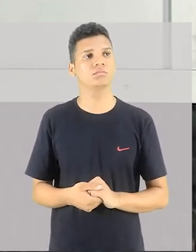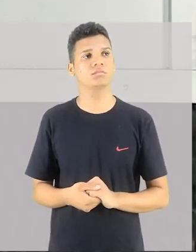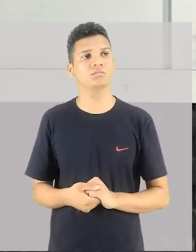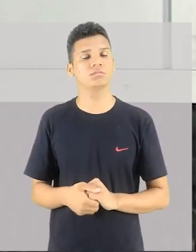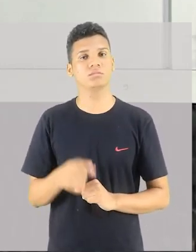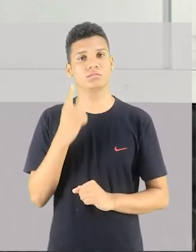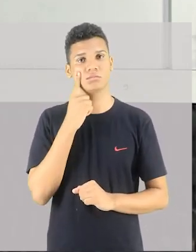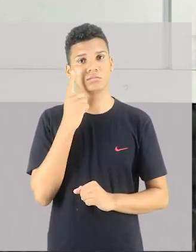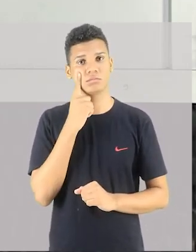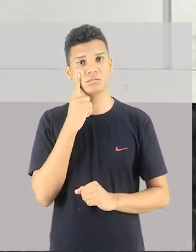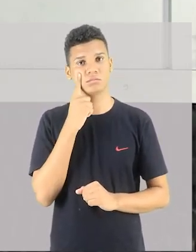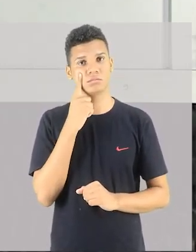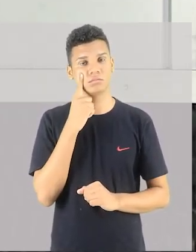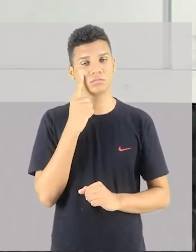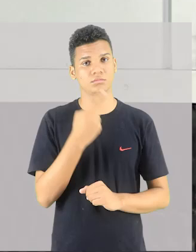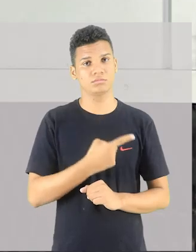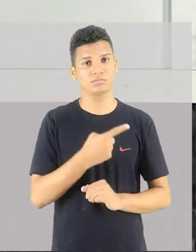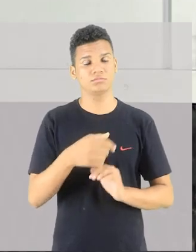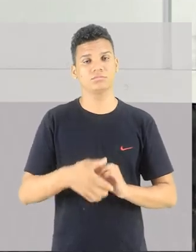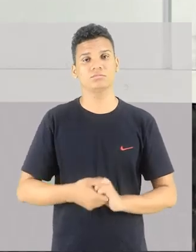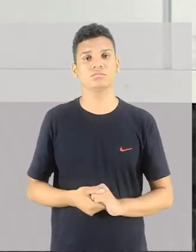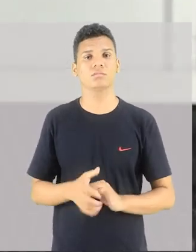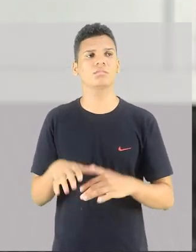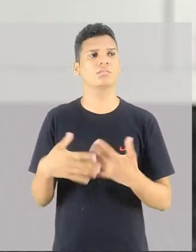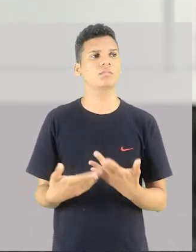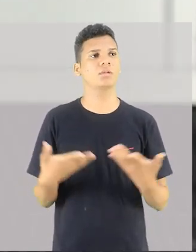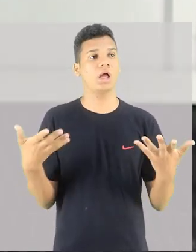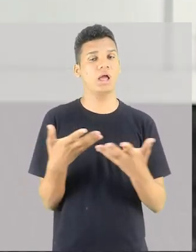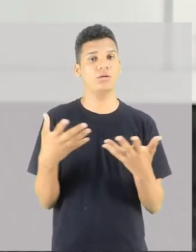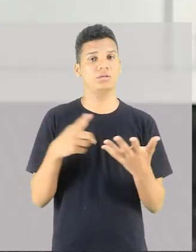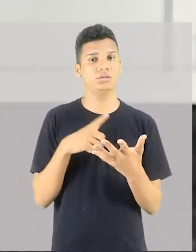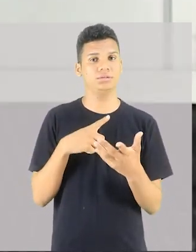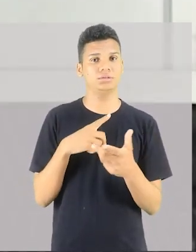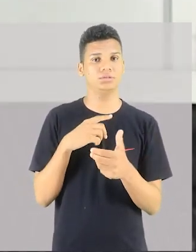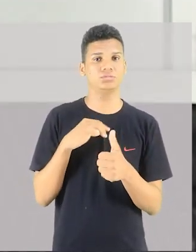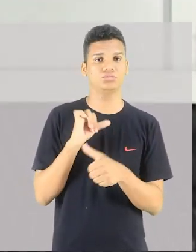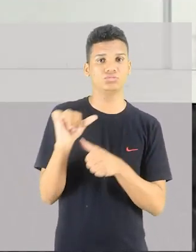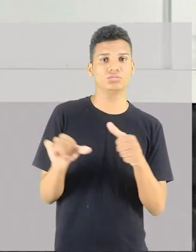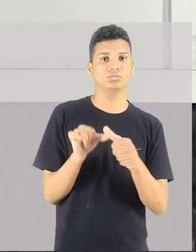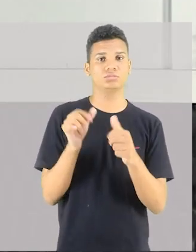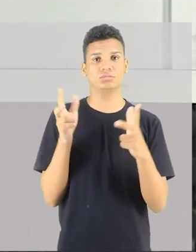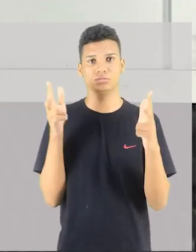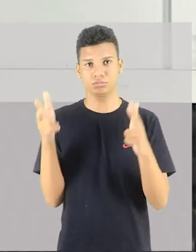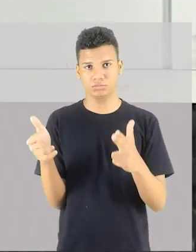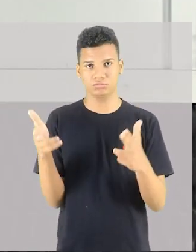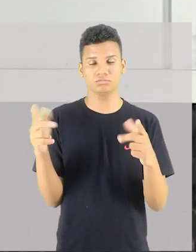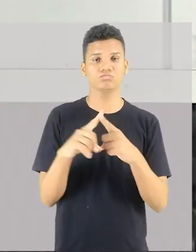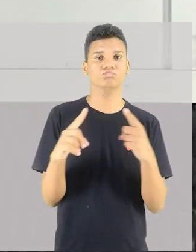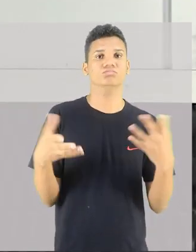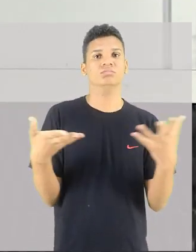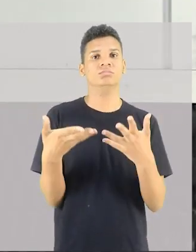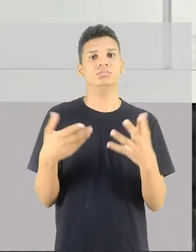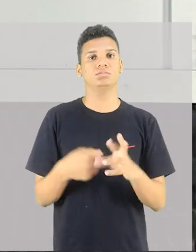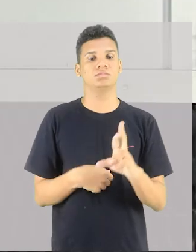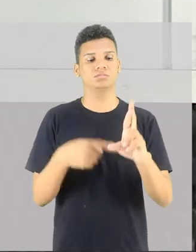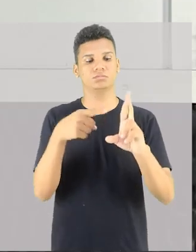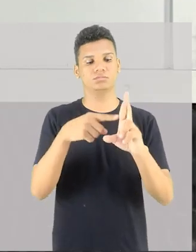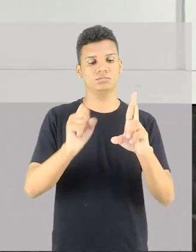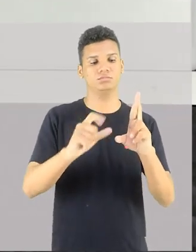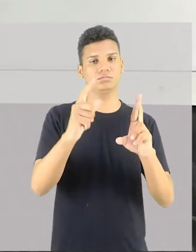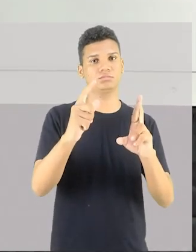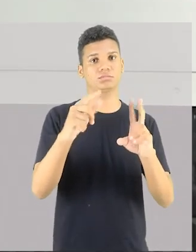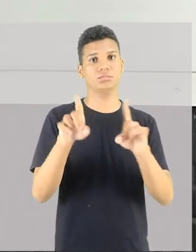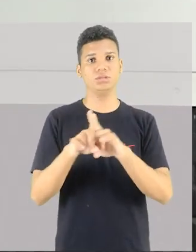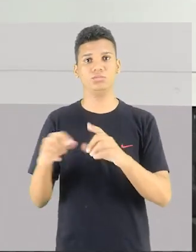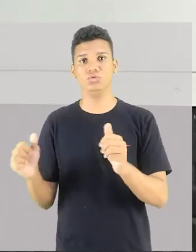menos rzinho quadrado eu vou inverter essa igualdade porque na na questão Ele quer o r Zão em função